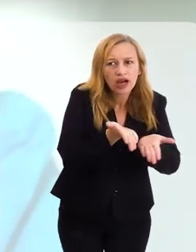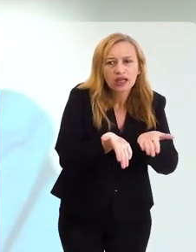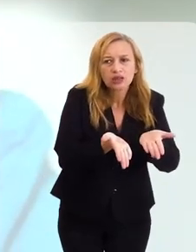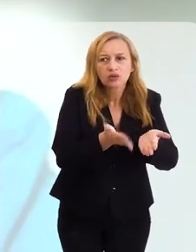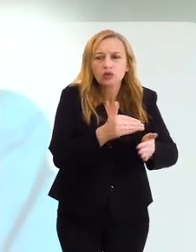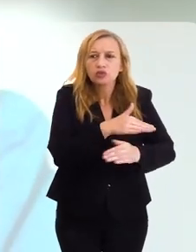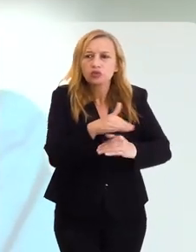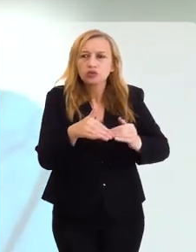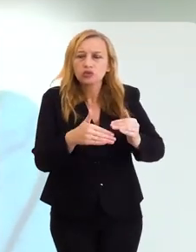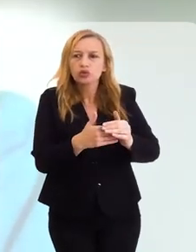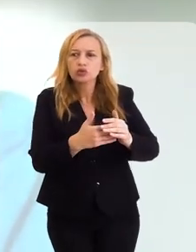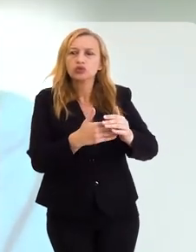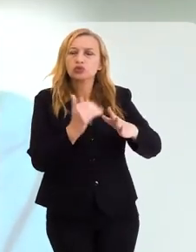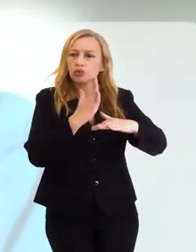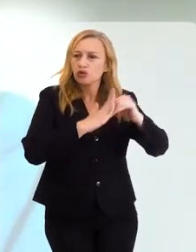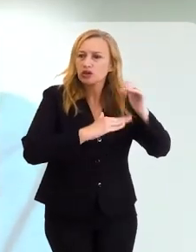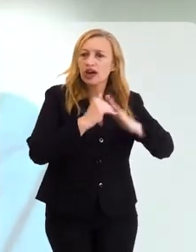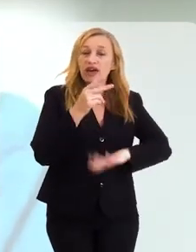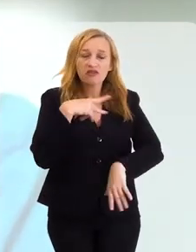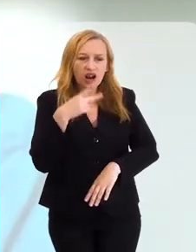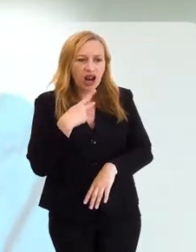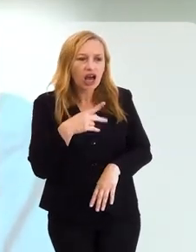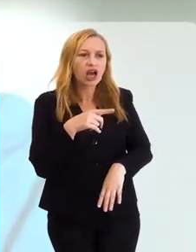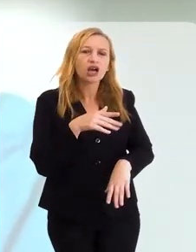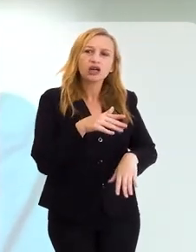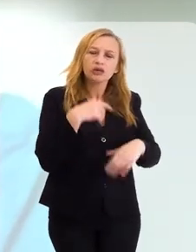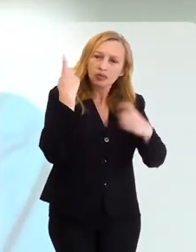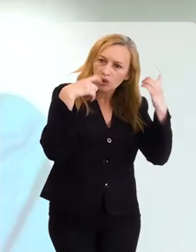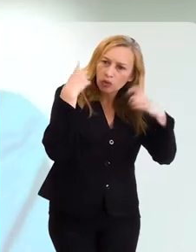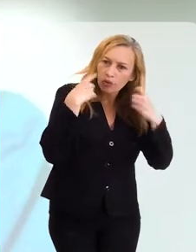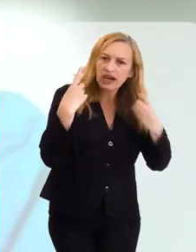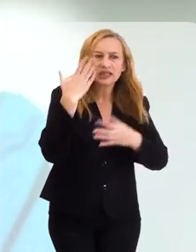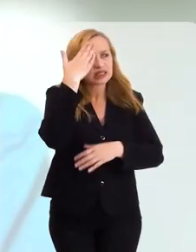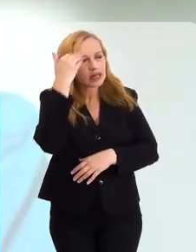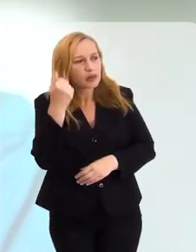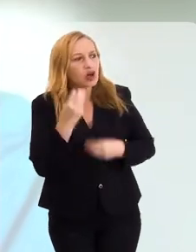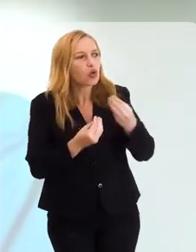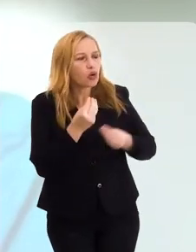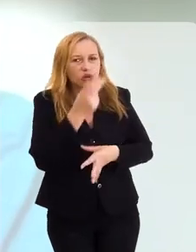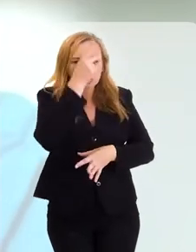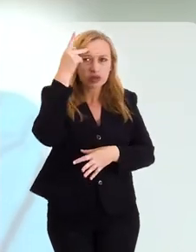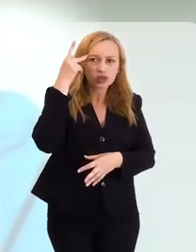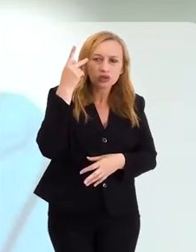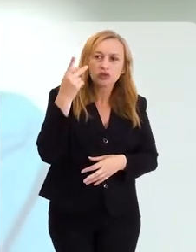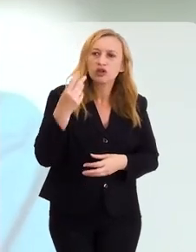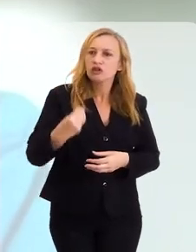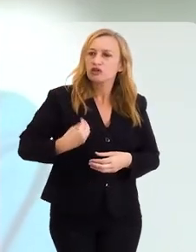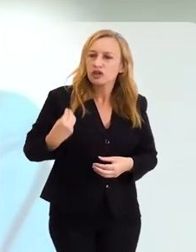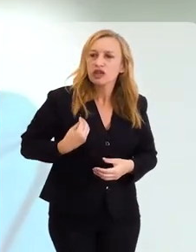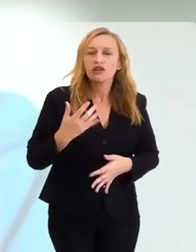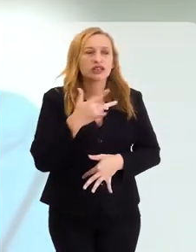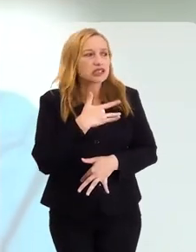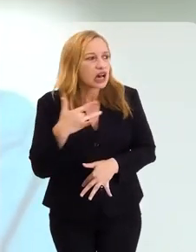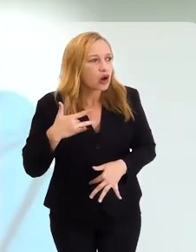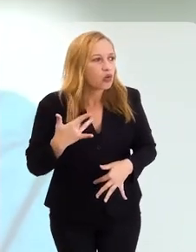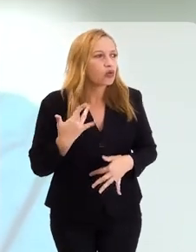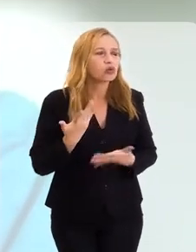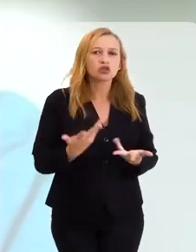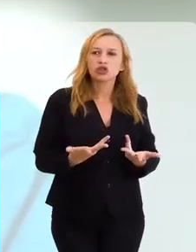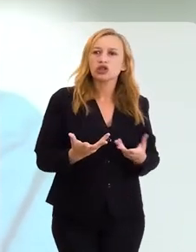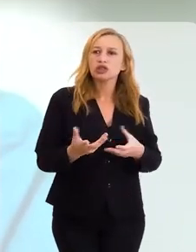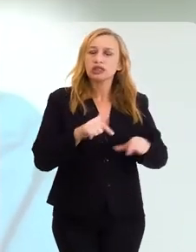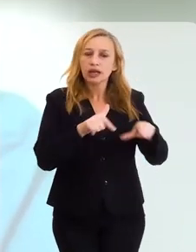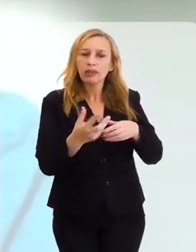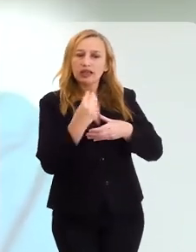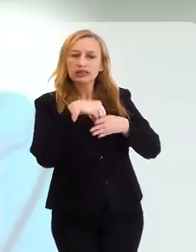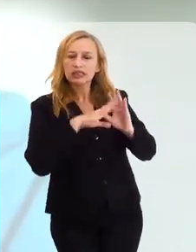explícita de cuidado com os seus trabalhadores e liderados. É dizer que está preocupado, querer saber como as pessoas estão, as suas